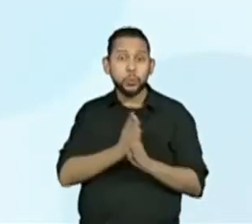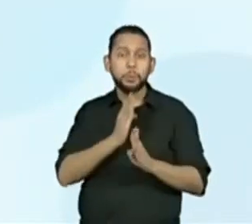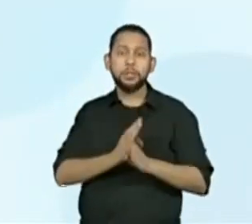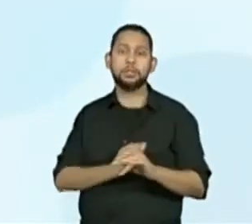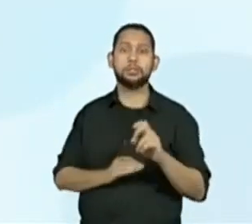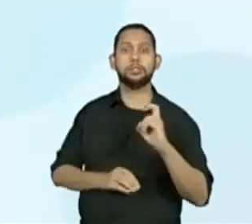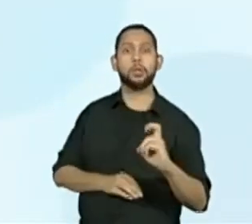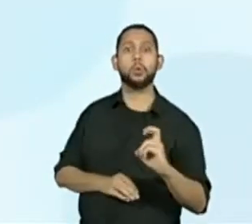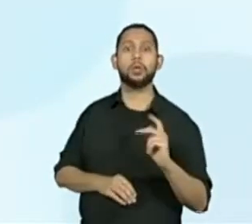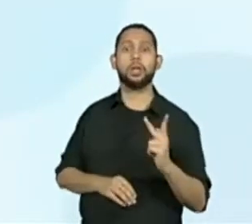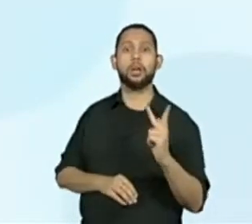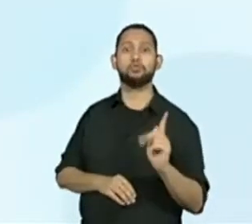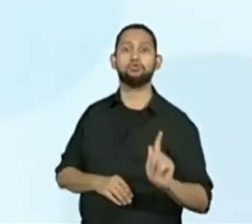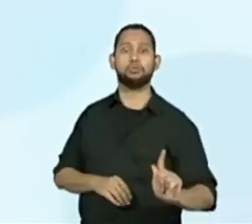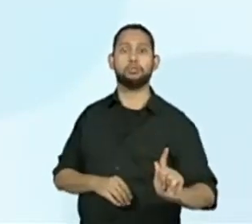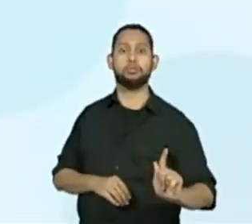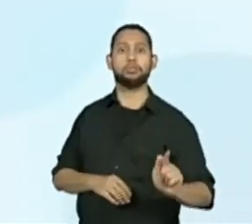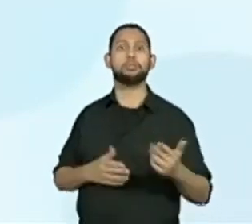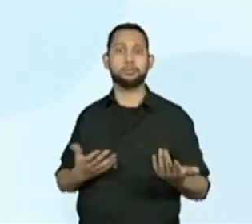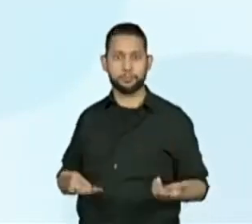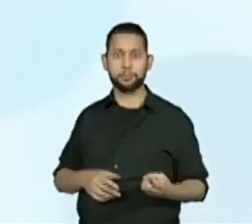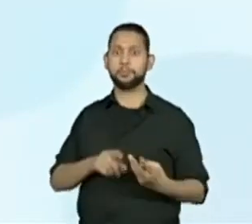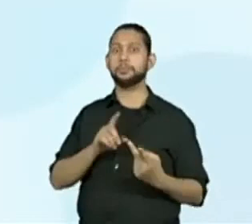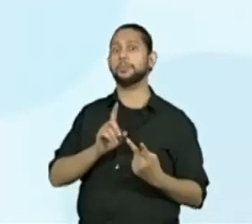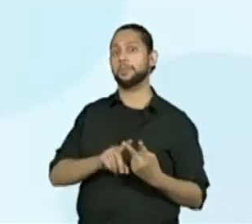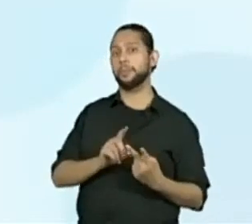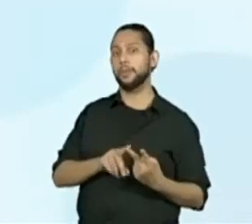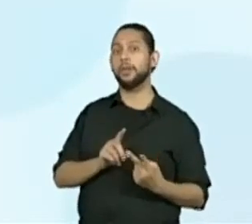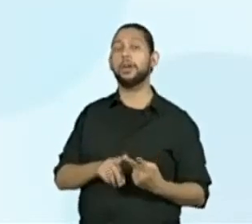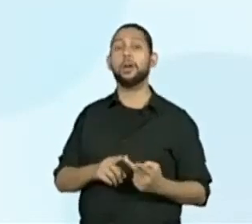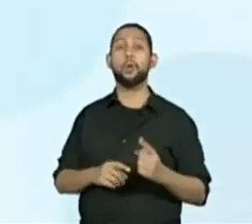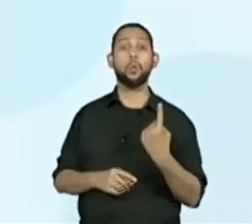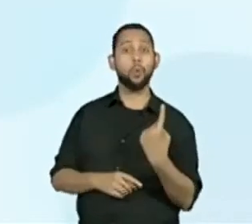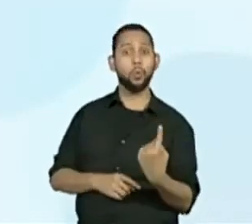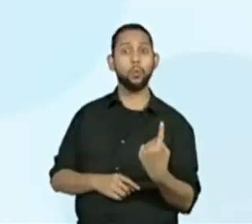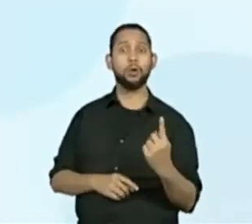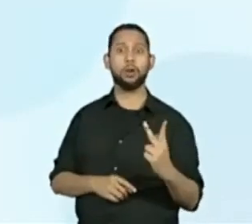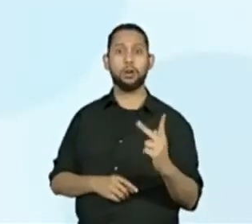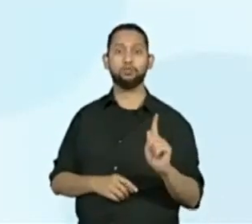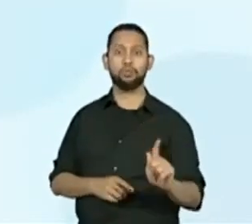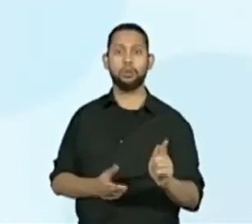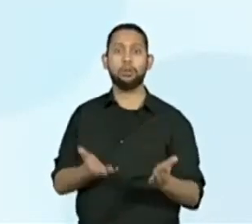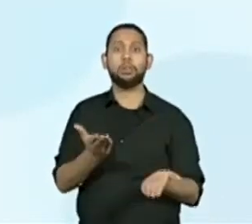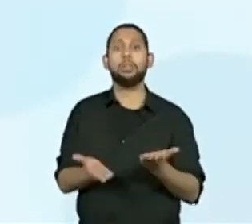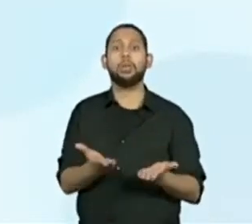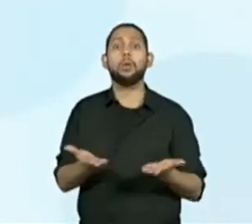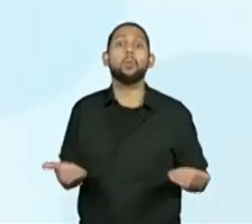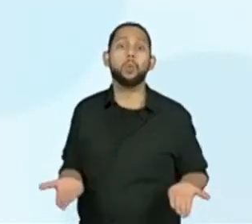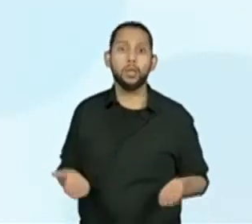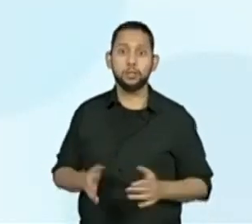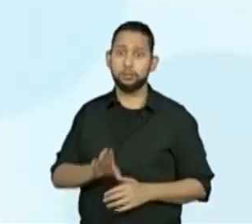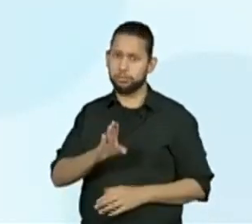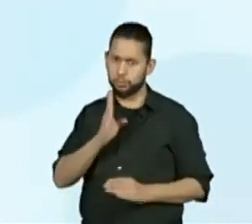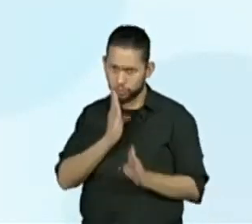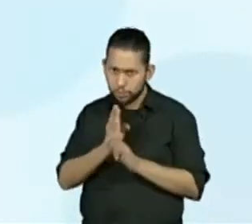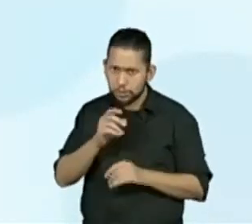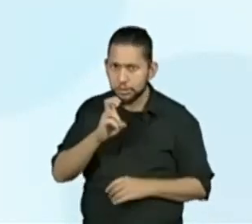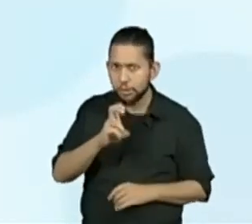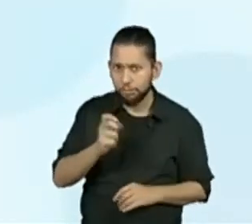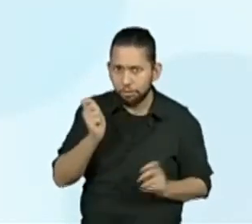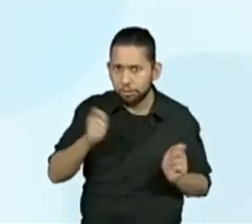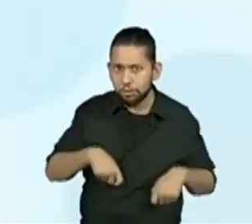em o e preciso descobrir o valor de 1 kg como que a gente pode fazer o valor de 5 kg